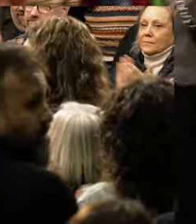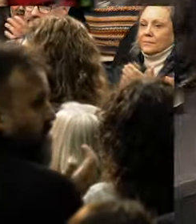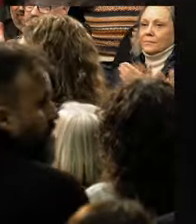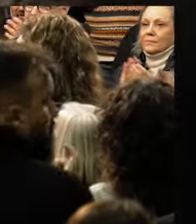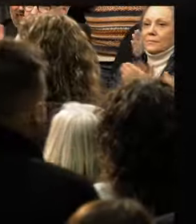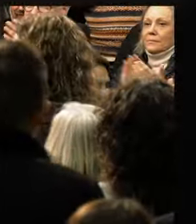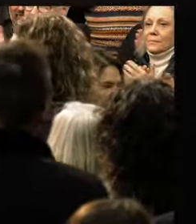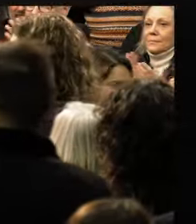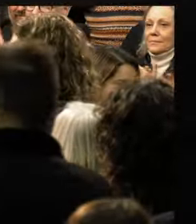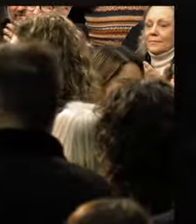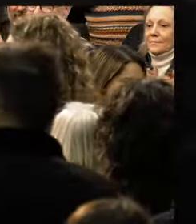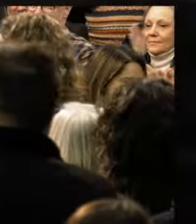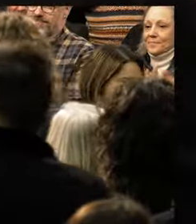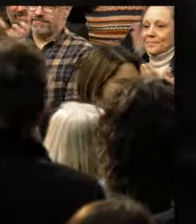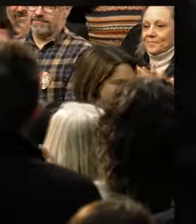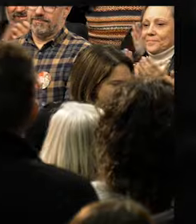obrigada